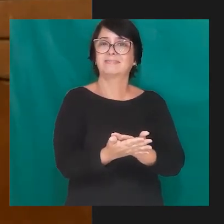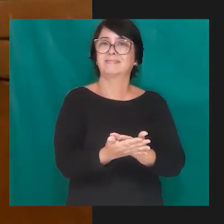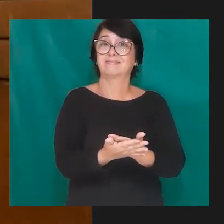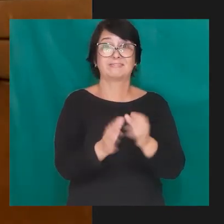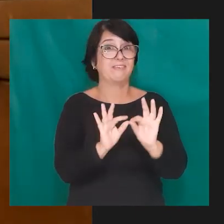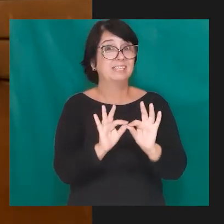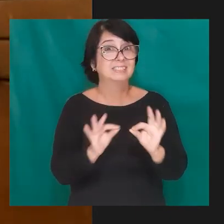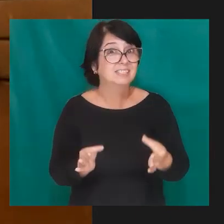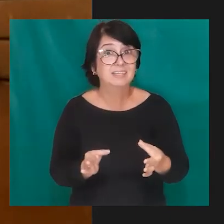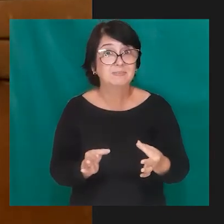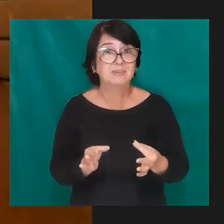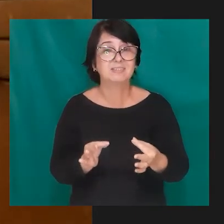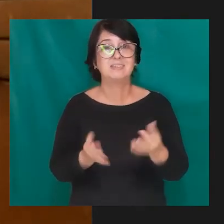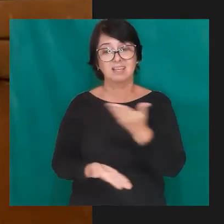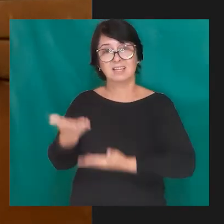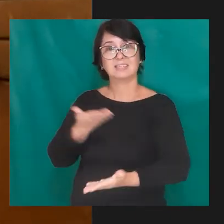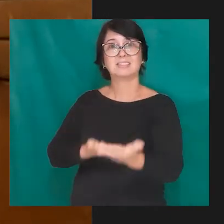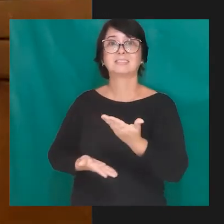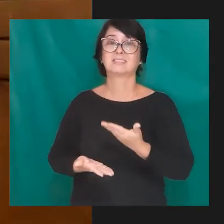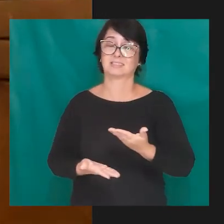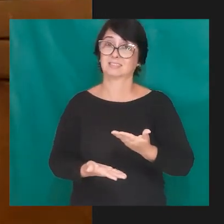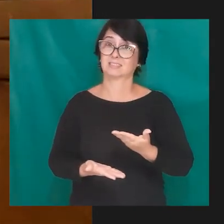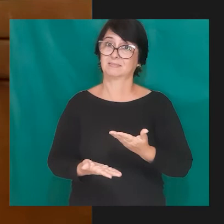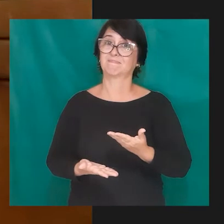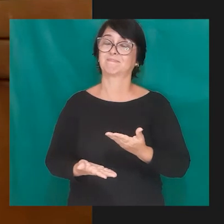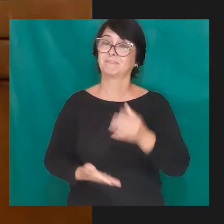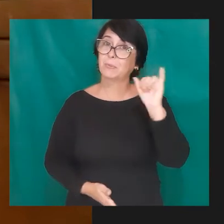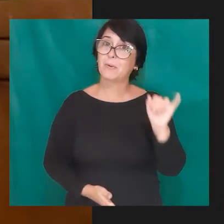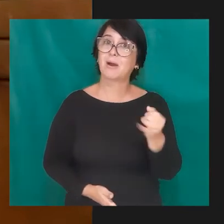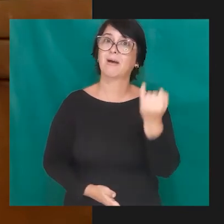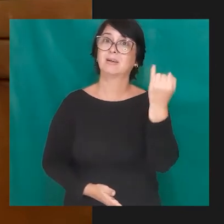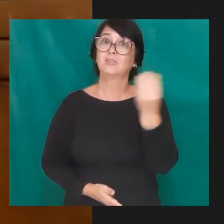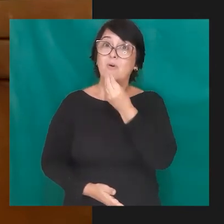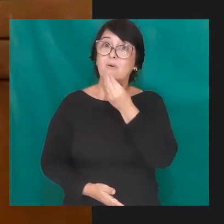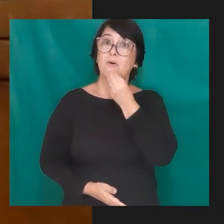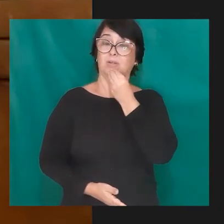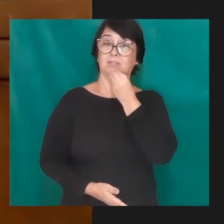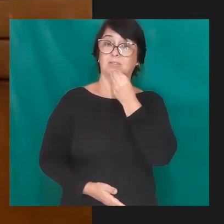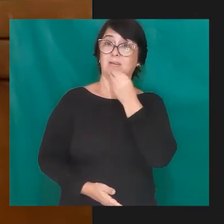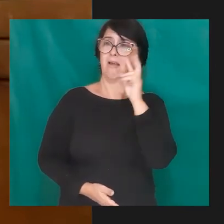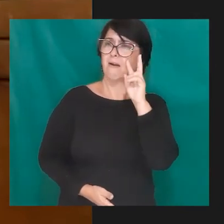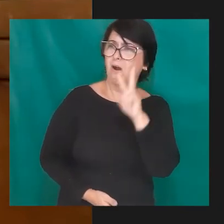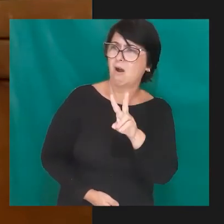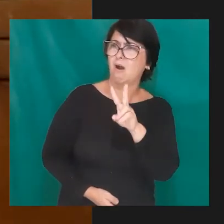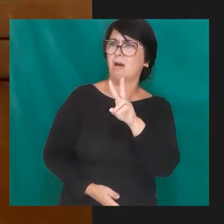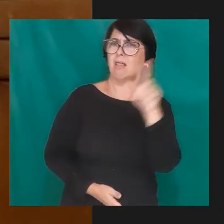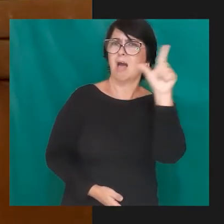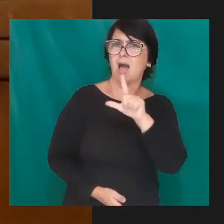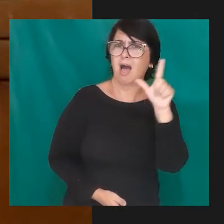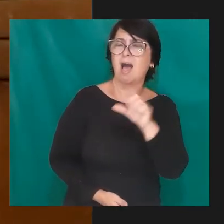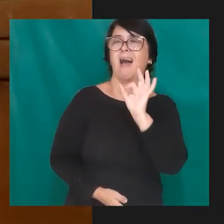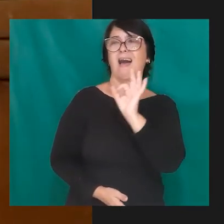tão simples. Essa coisa existe, claro, a possibilidade de diversos municípios, mas não é tão fácil a logística e tão fácil